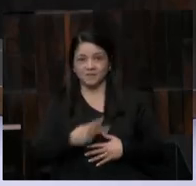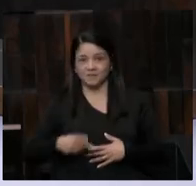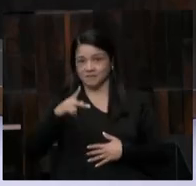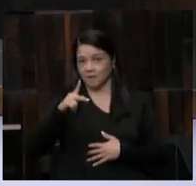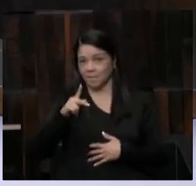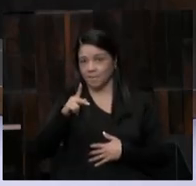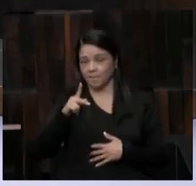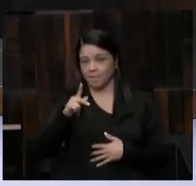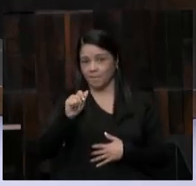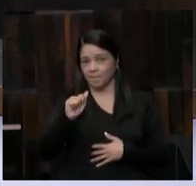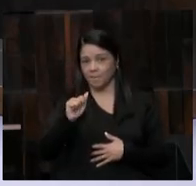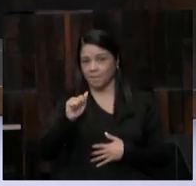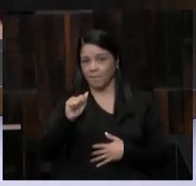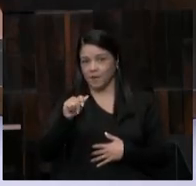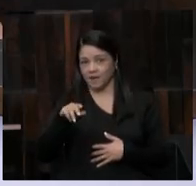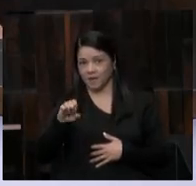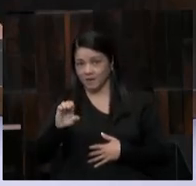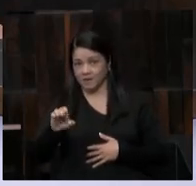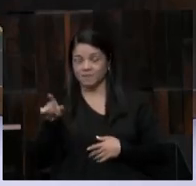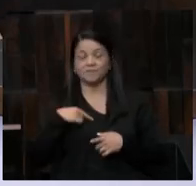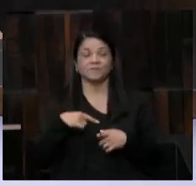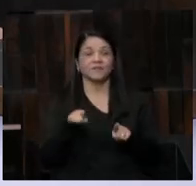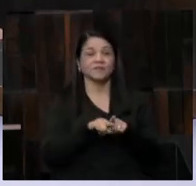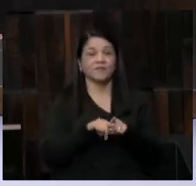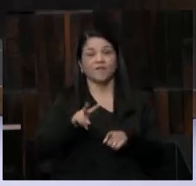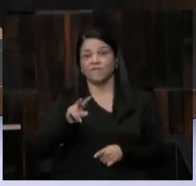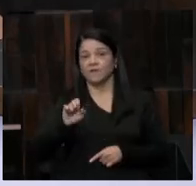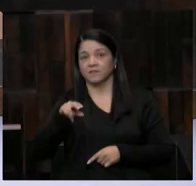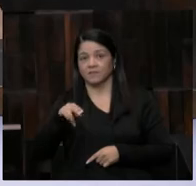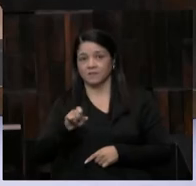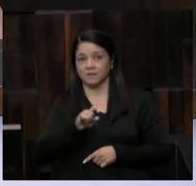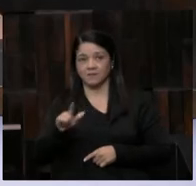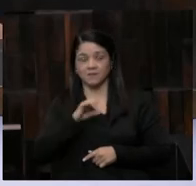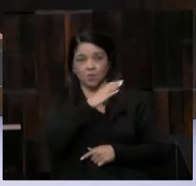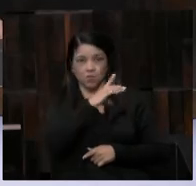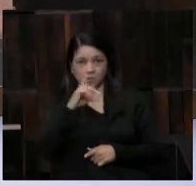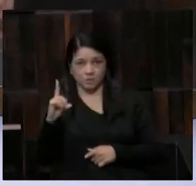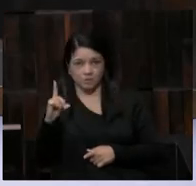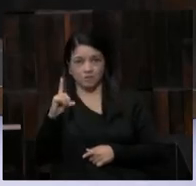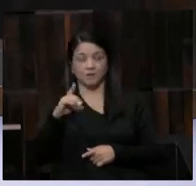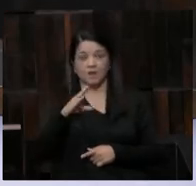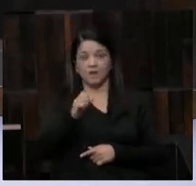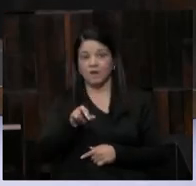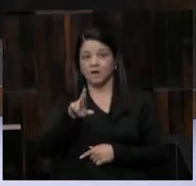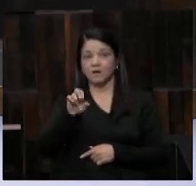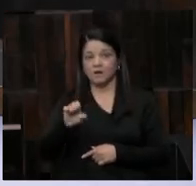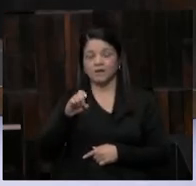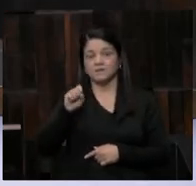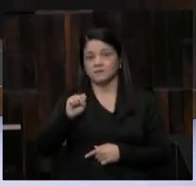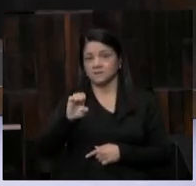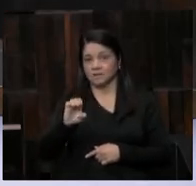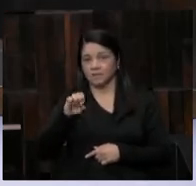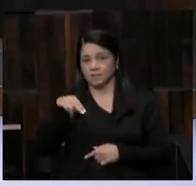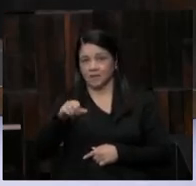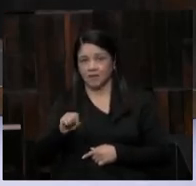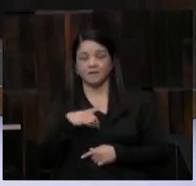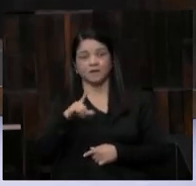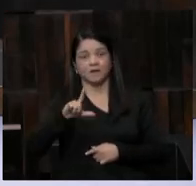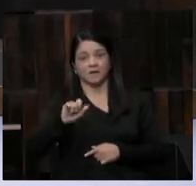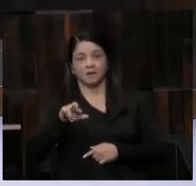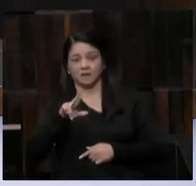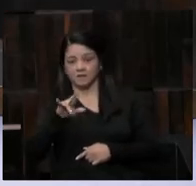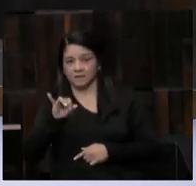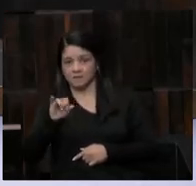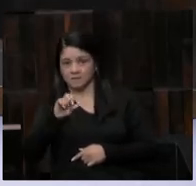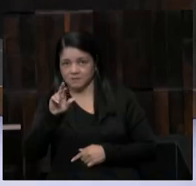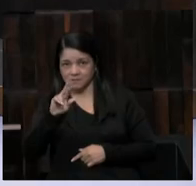Amigos de São João da Barra, a Vanessa Prachedes, coordenadora do CREI SESC SENAC, a Larissa Pereira